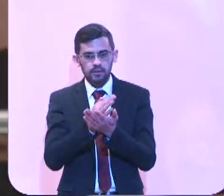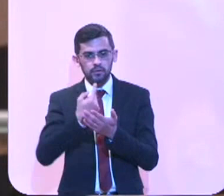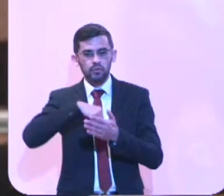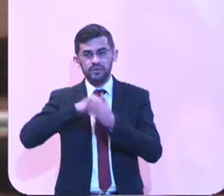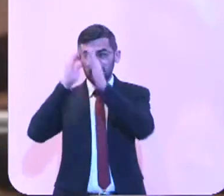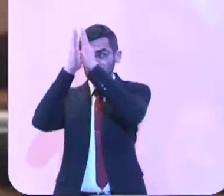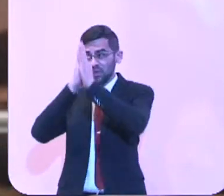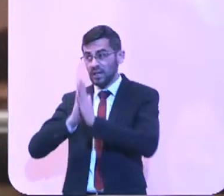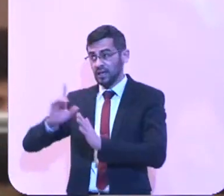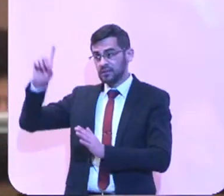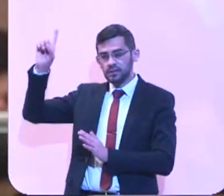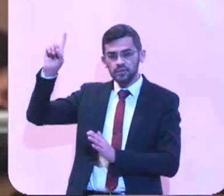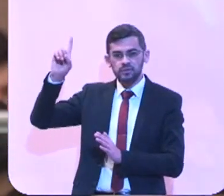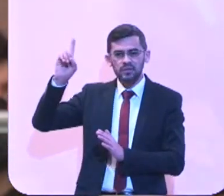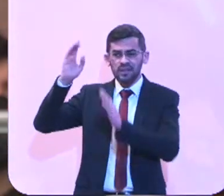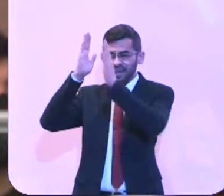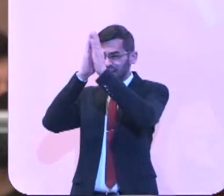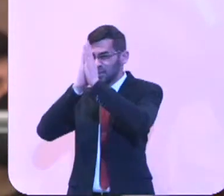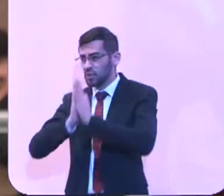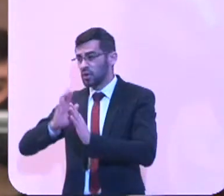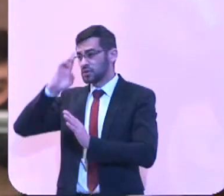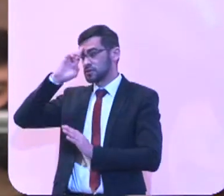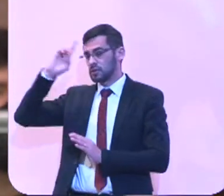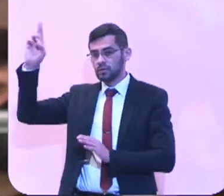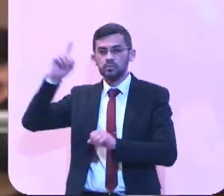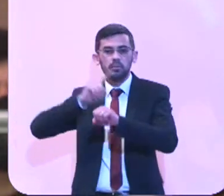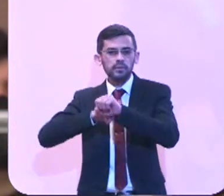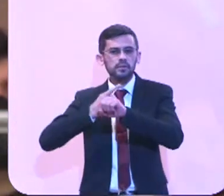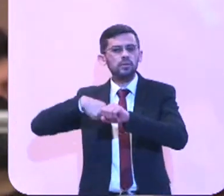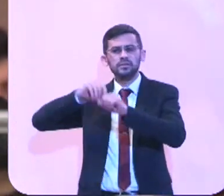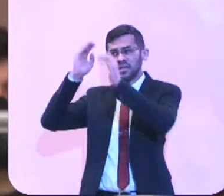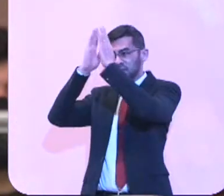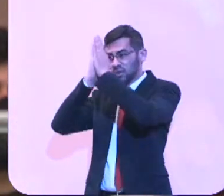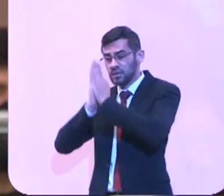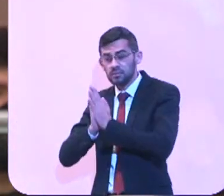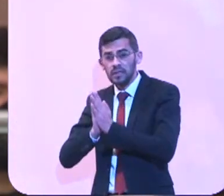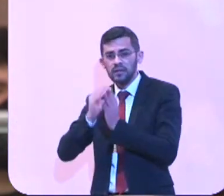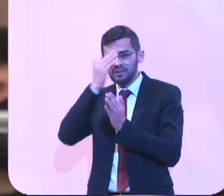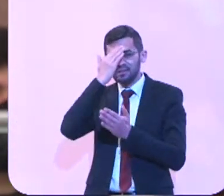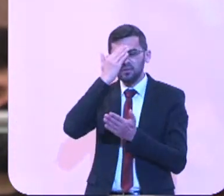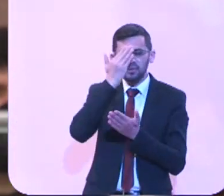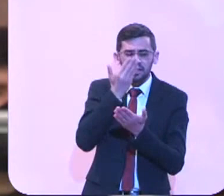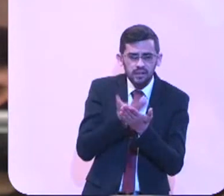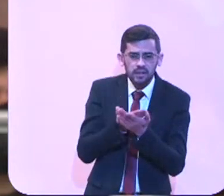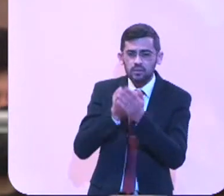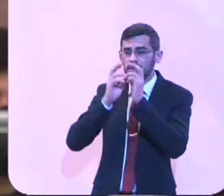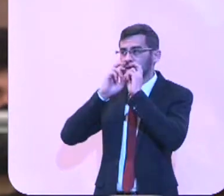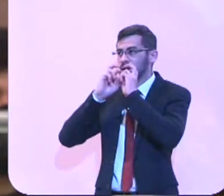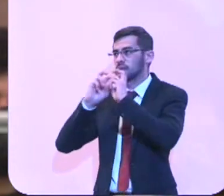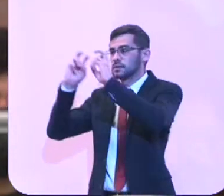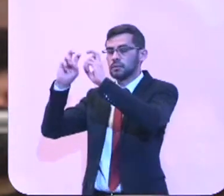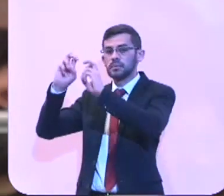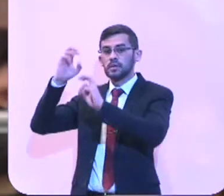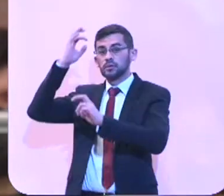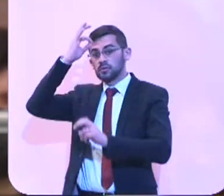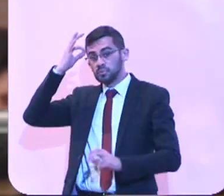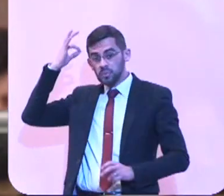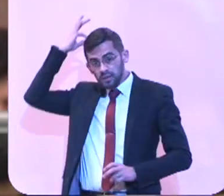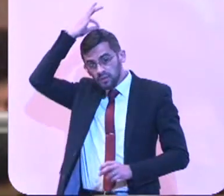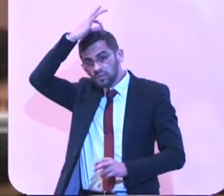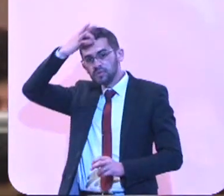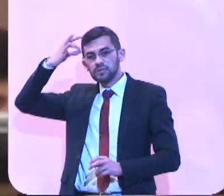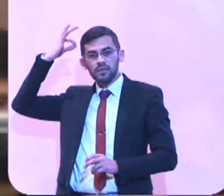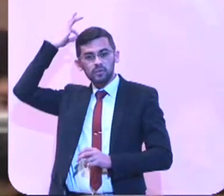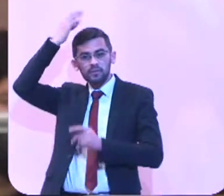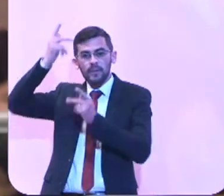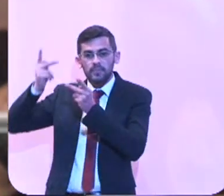Vamos adorar a Deus, adore ao Senhor. E enquanto adora, eu creio, clame, e o Espírito